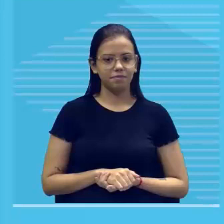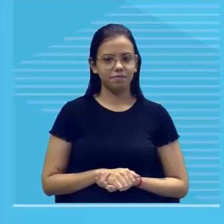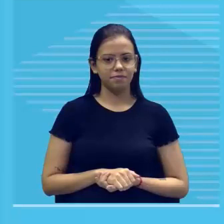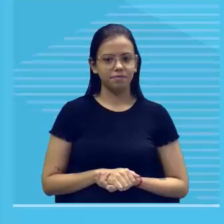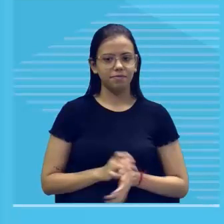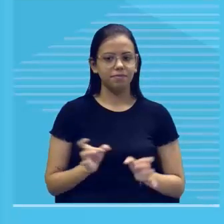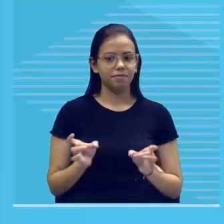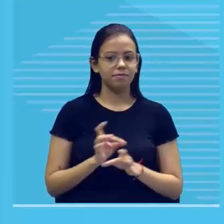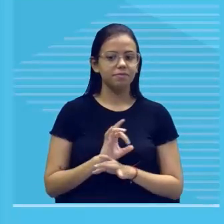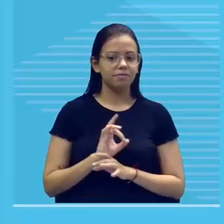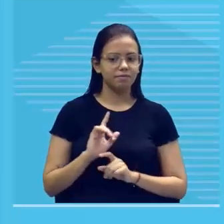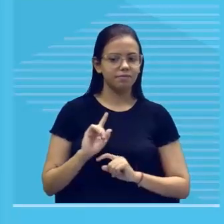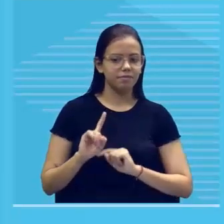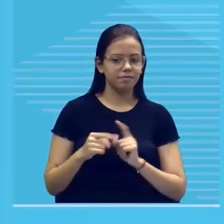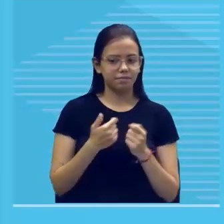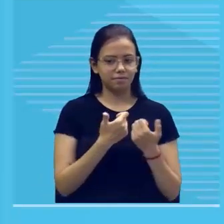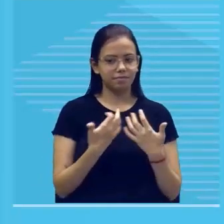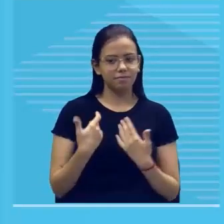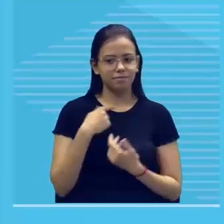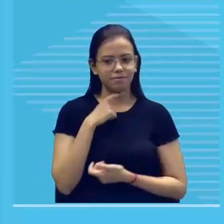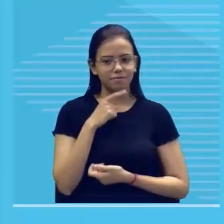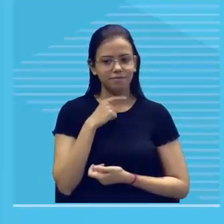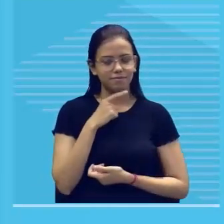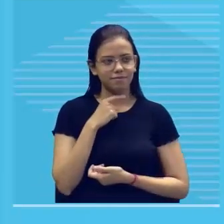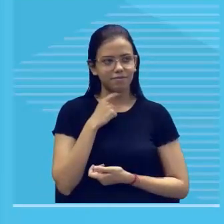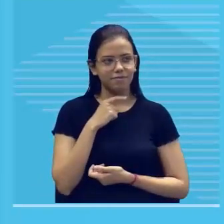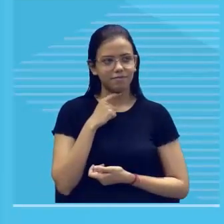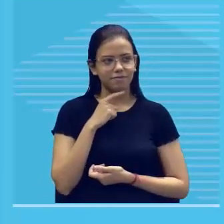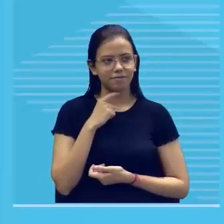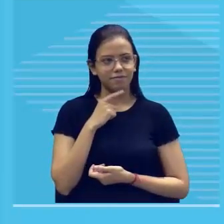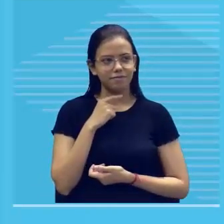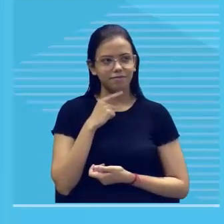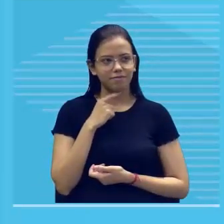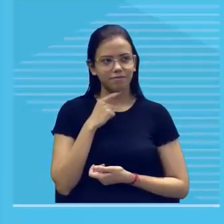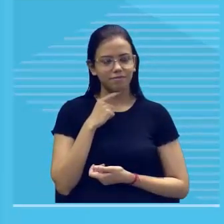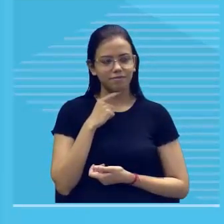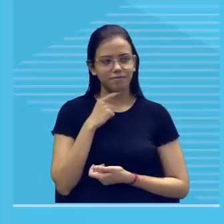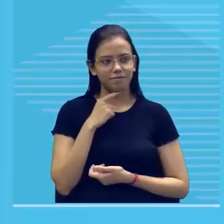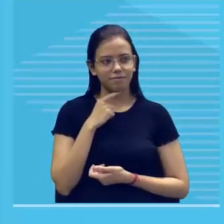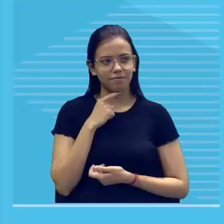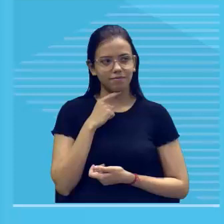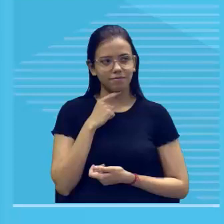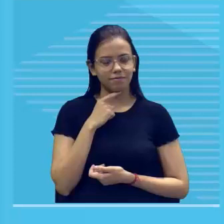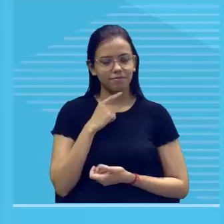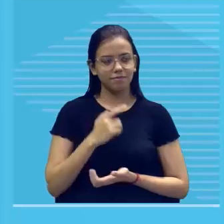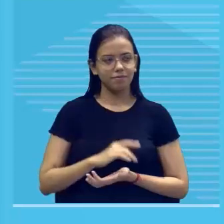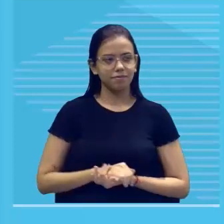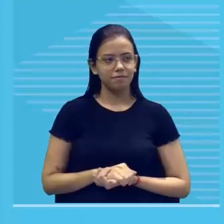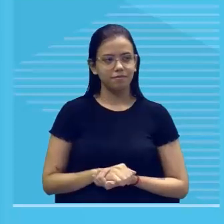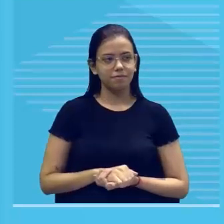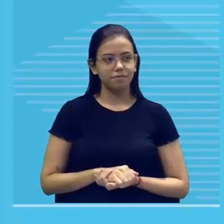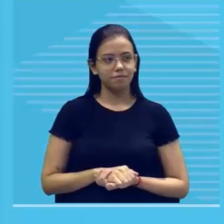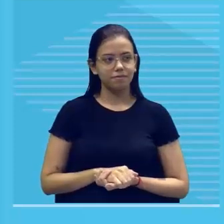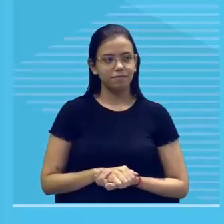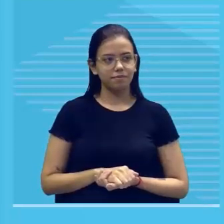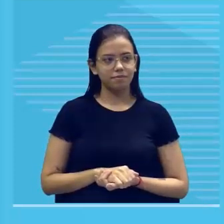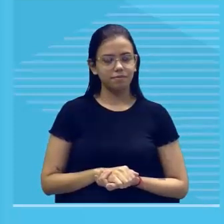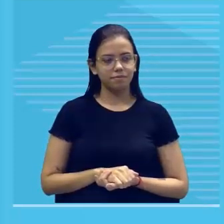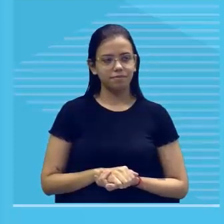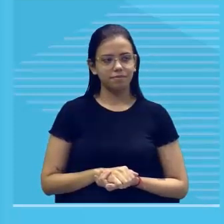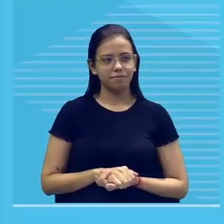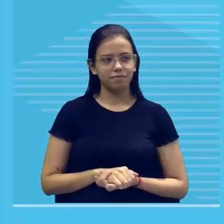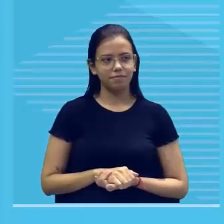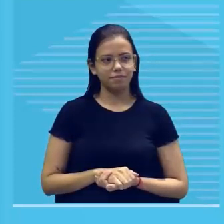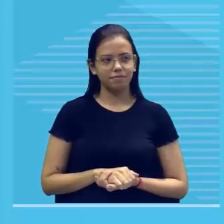só para mim tirar uma dúvida depois aqui né aqui ó hoje 2008 2 dividido por 2